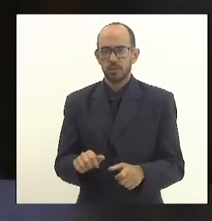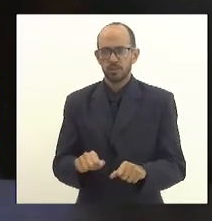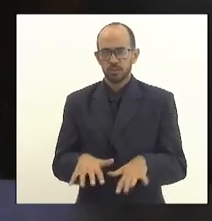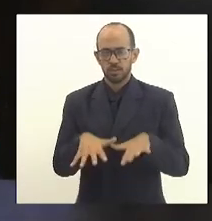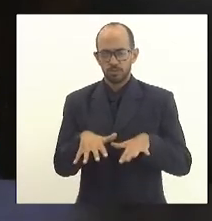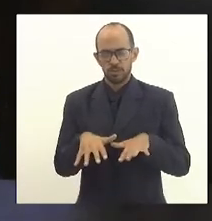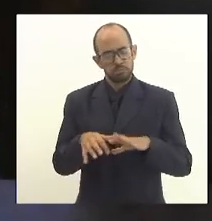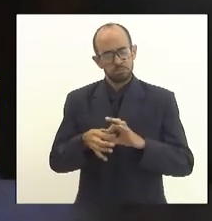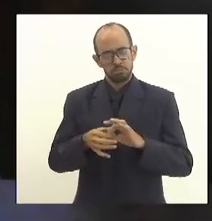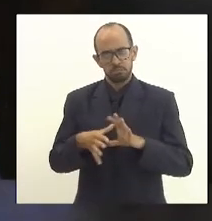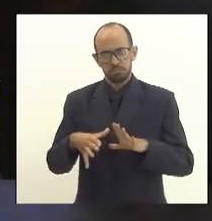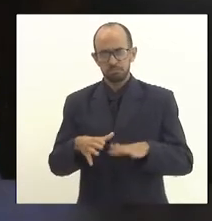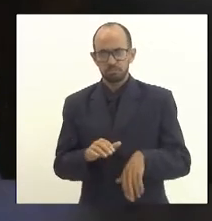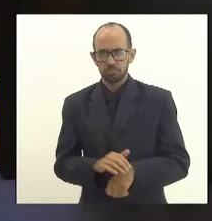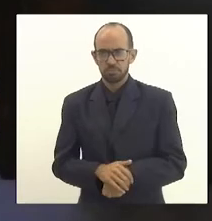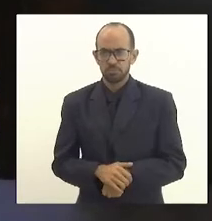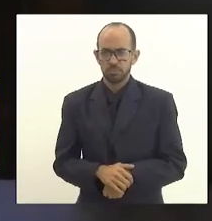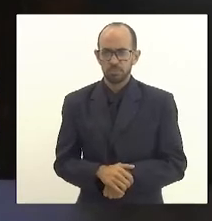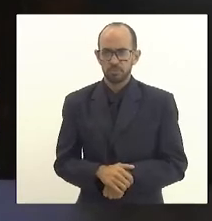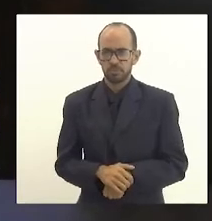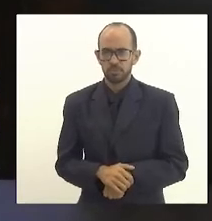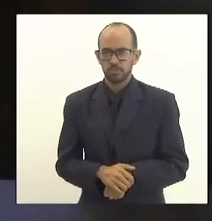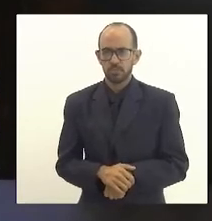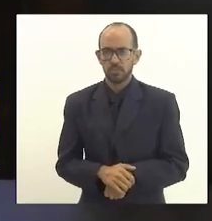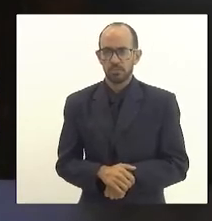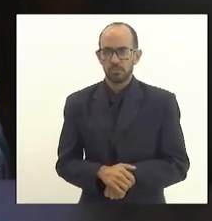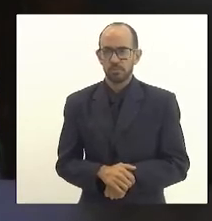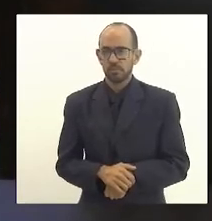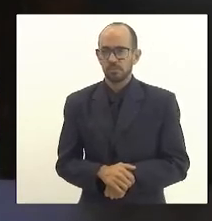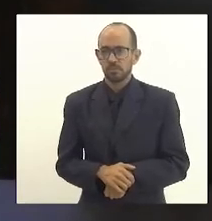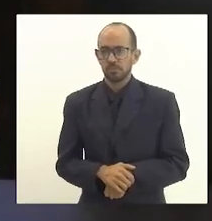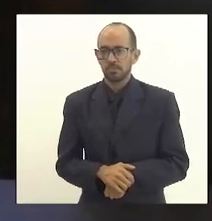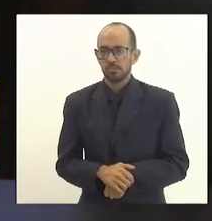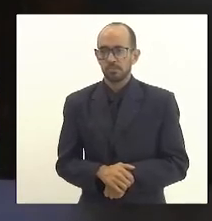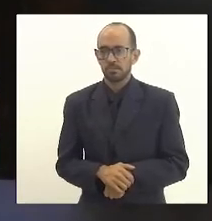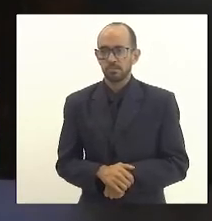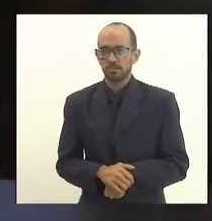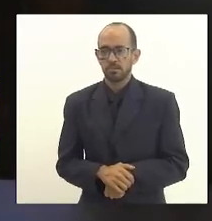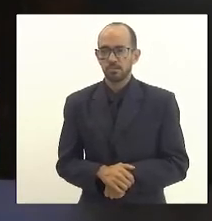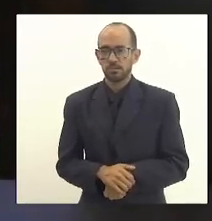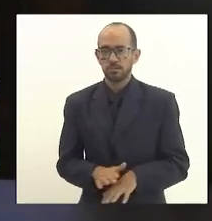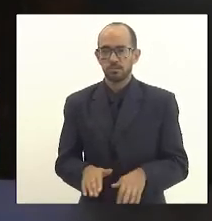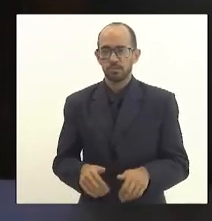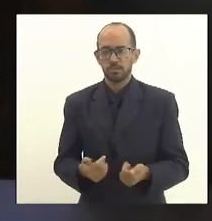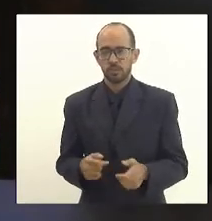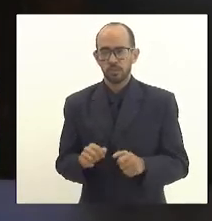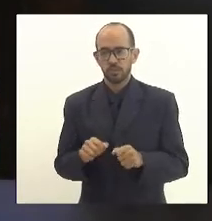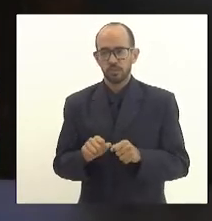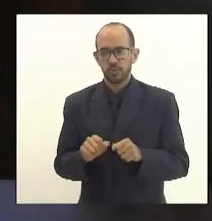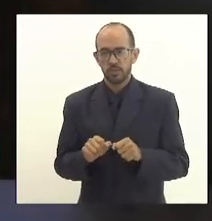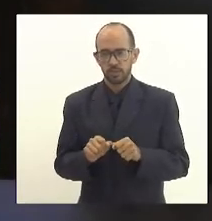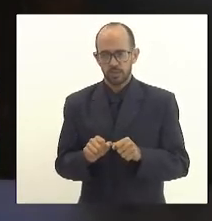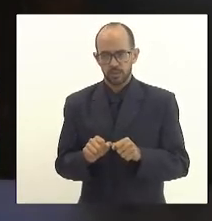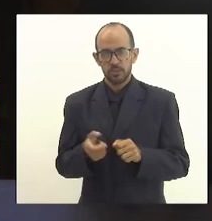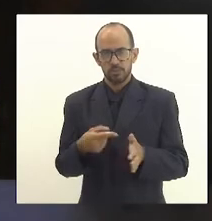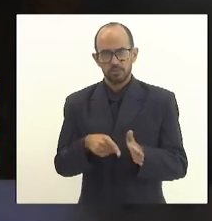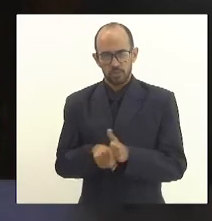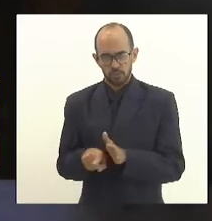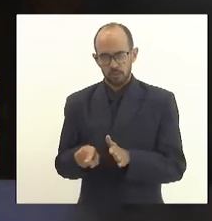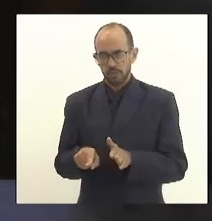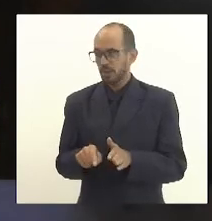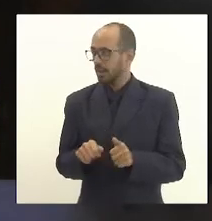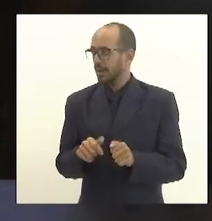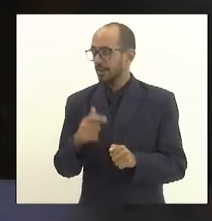levantar a mão que ela vai pegar uma ficha. E vamos fazer aqui as perguntas, encaminhar a